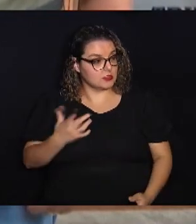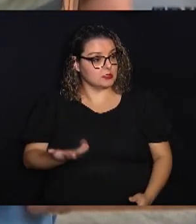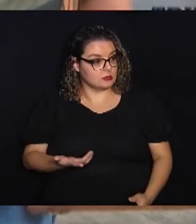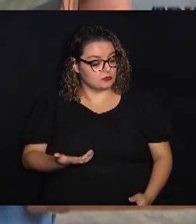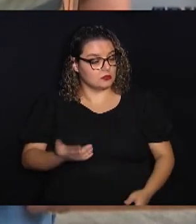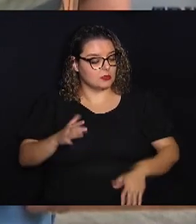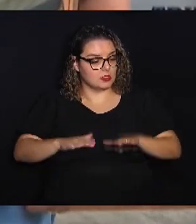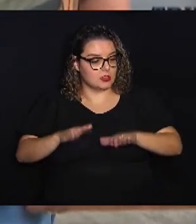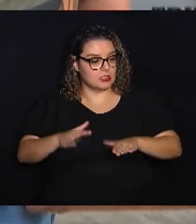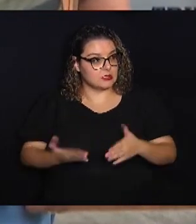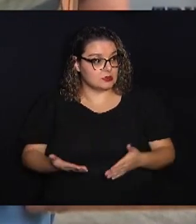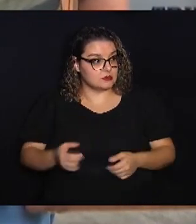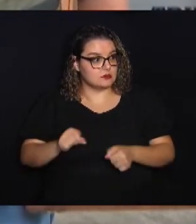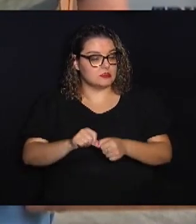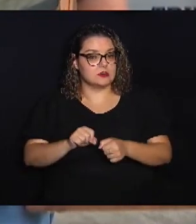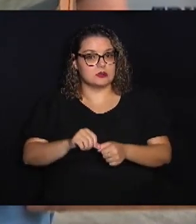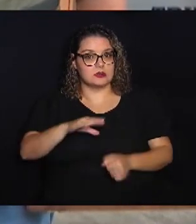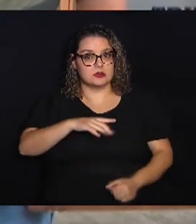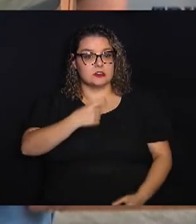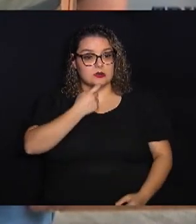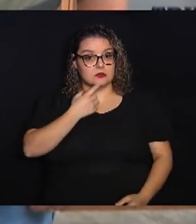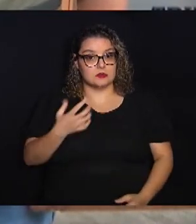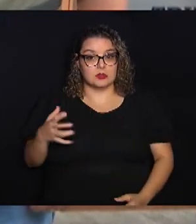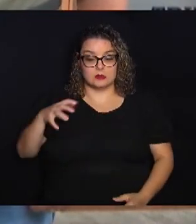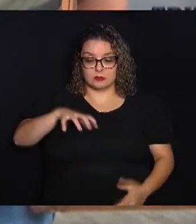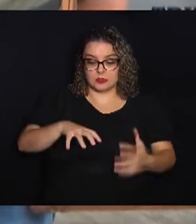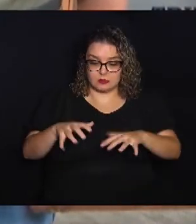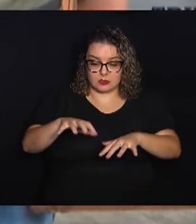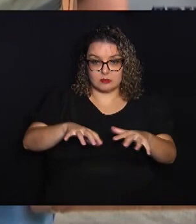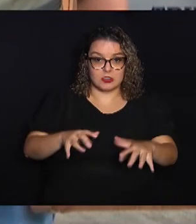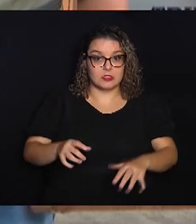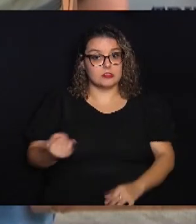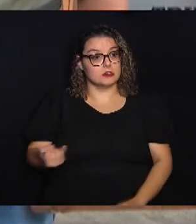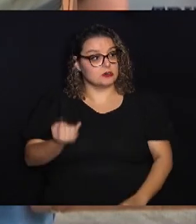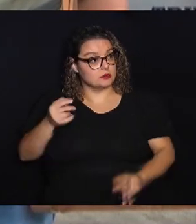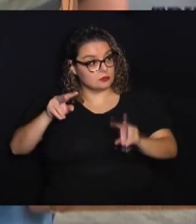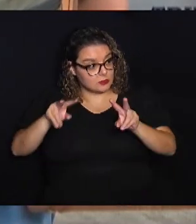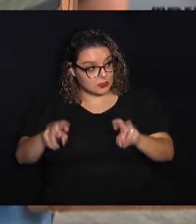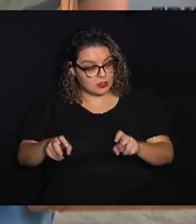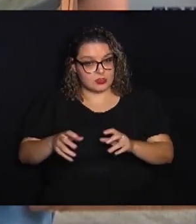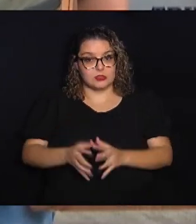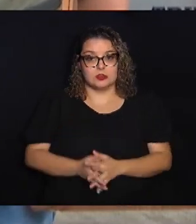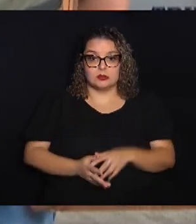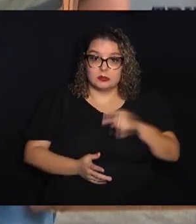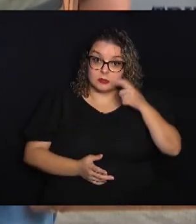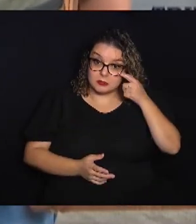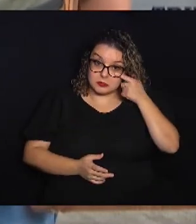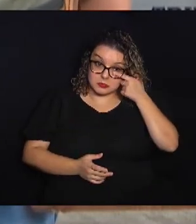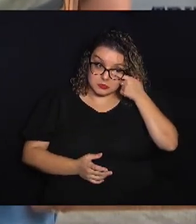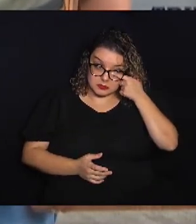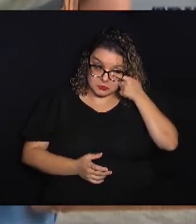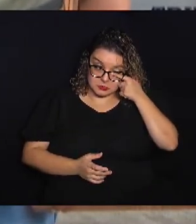sabe, fazer Campinas também entrar no mapa desse importante tema, que contudo,